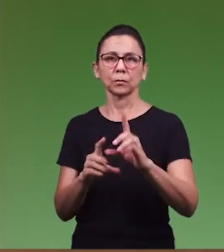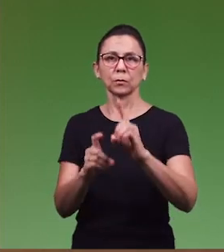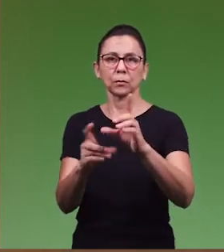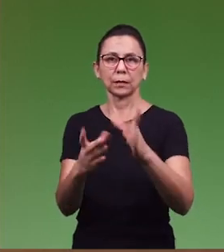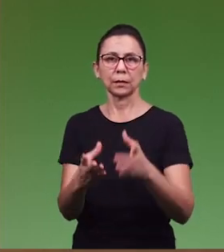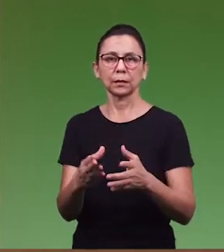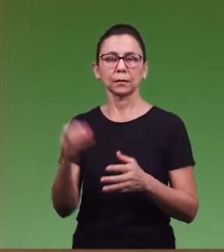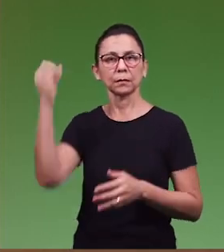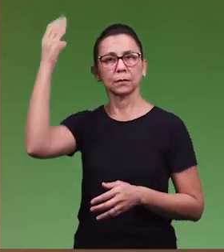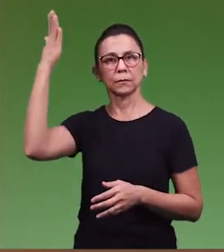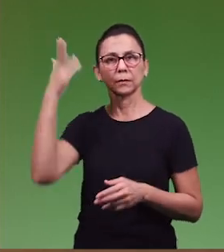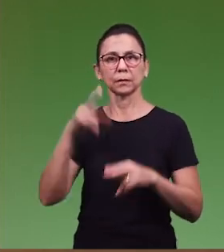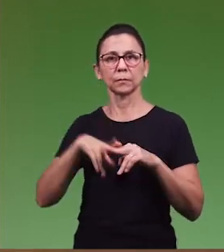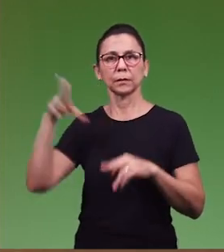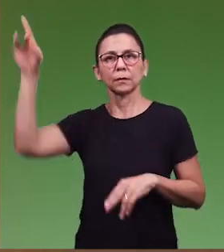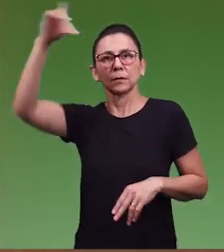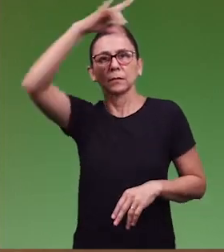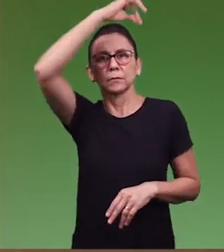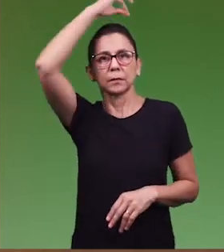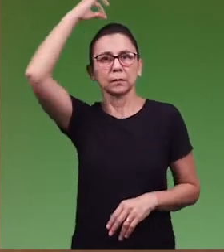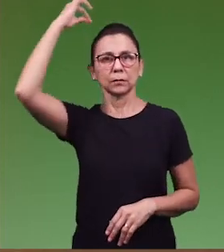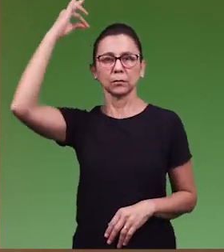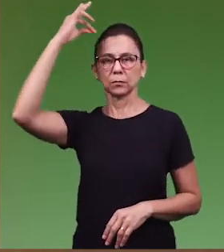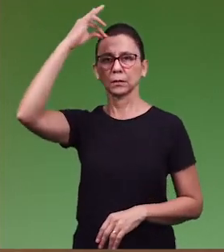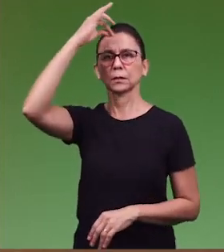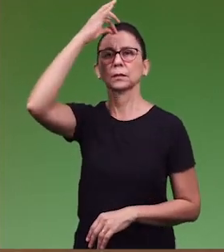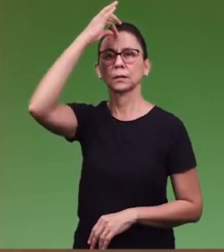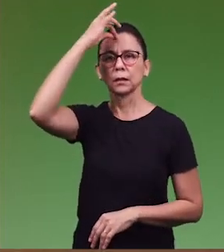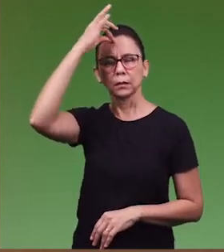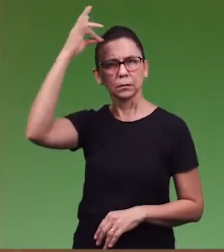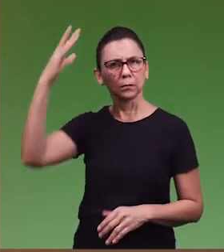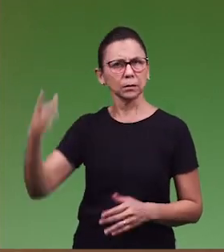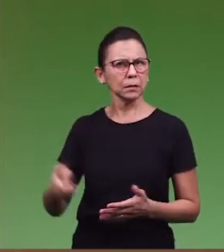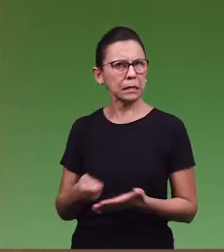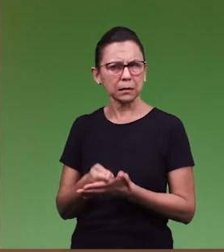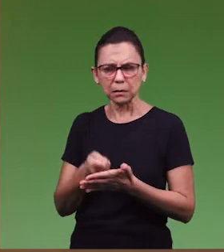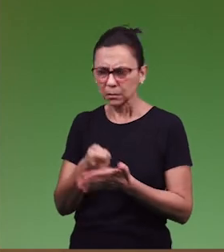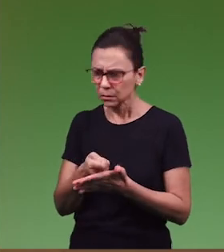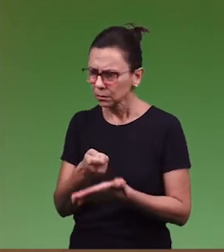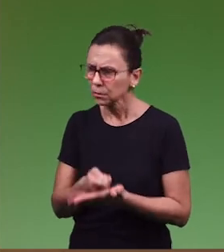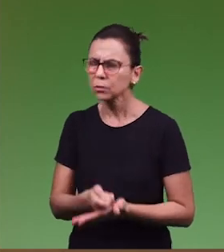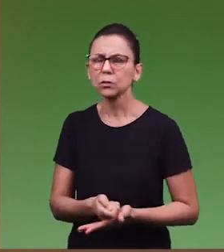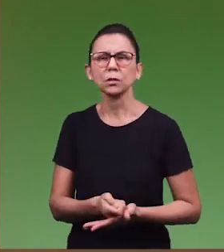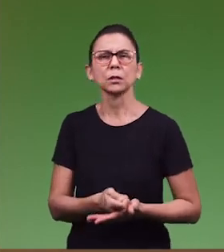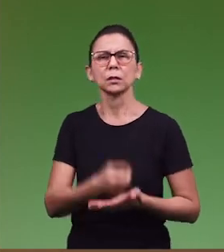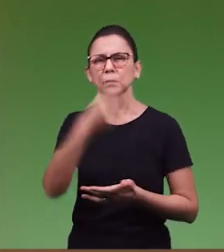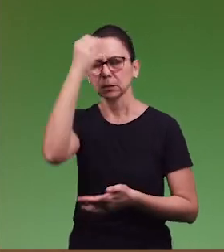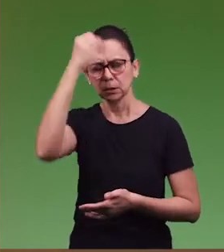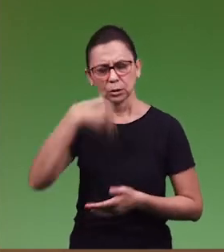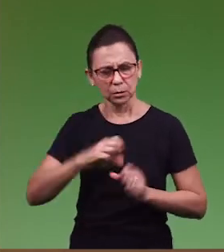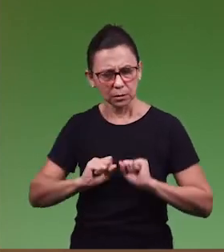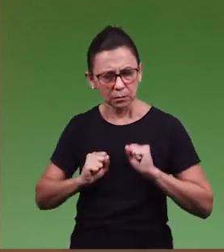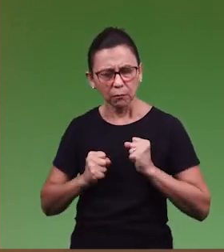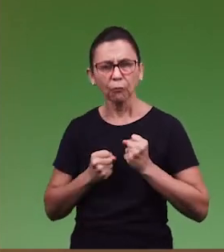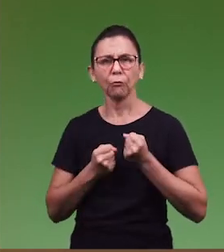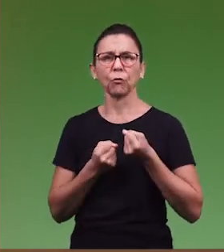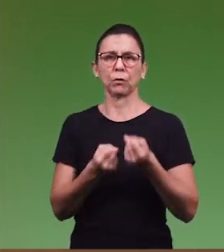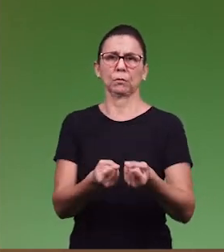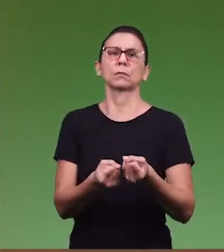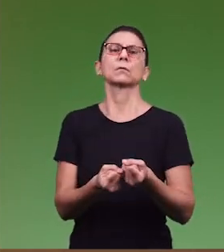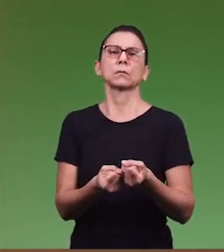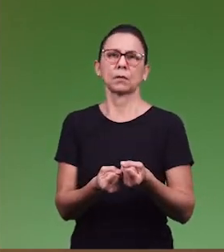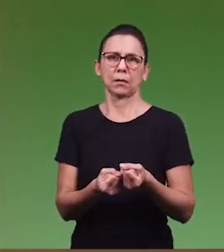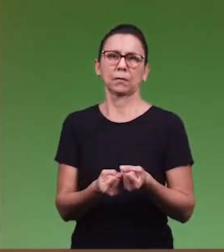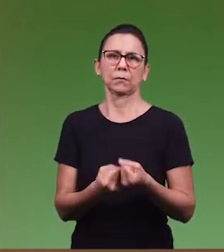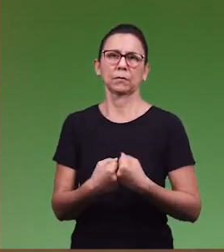Então, essa perseverança é que levava a igreja a ter um aperfeiçoamento do